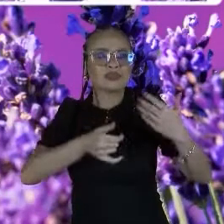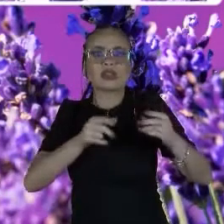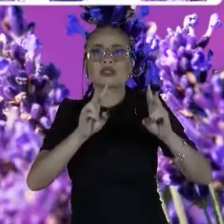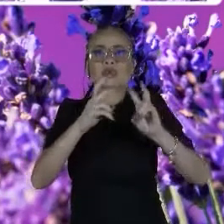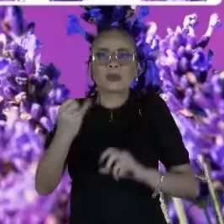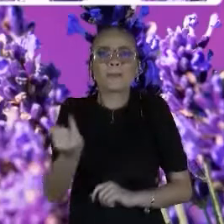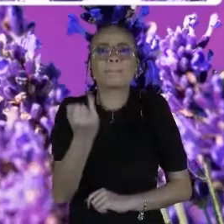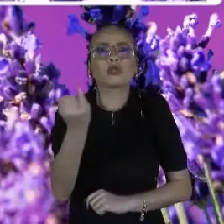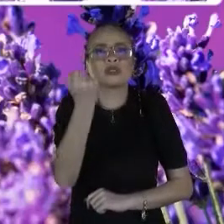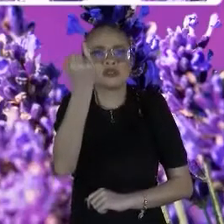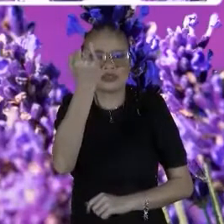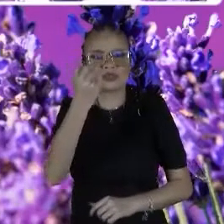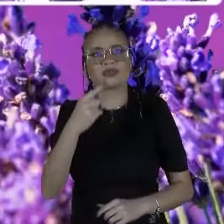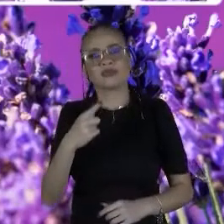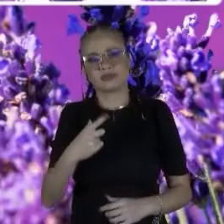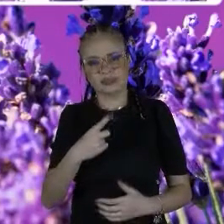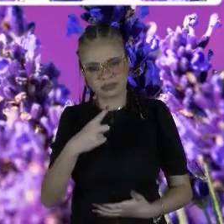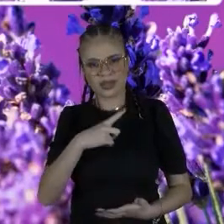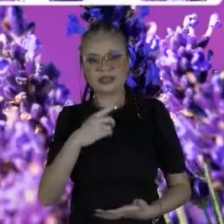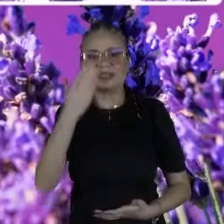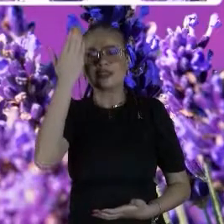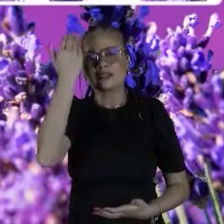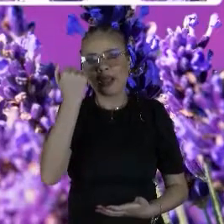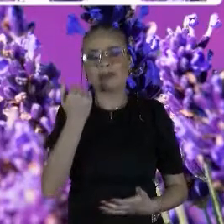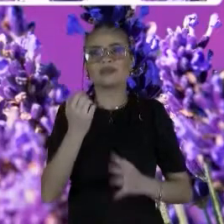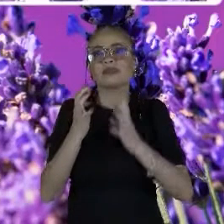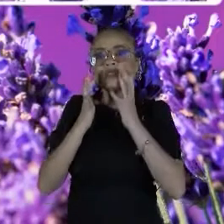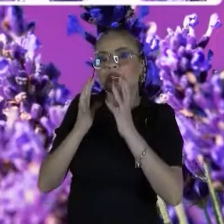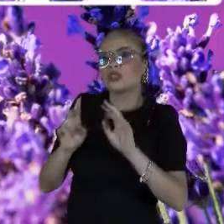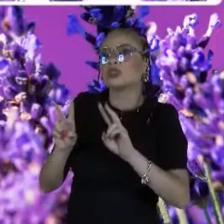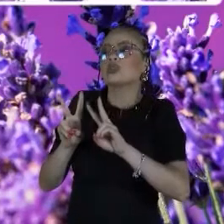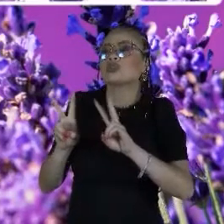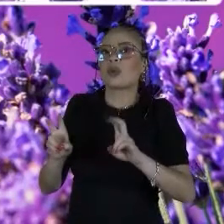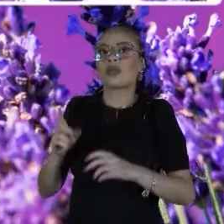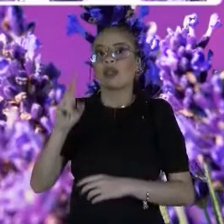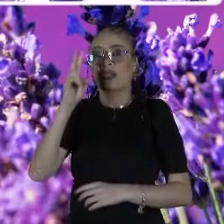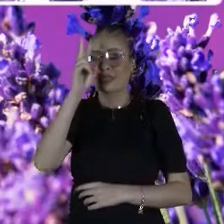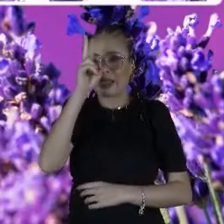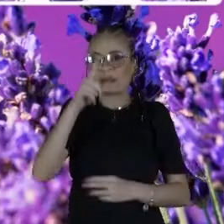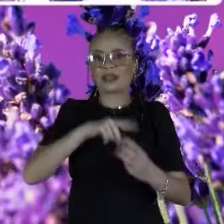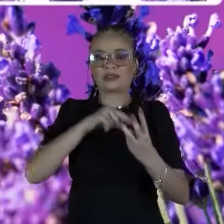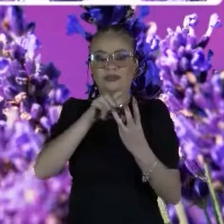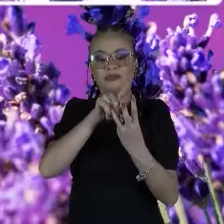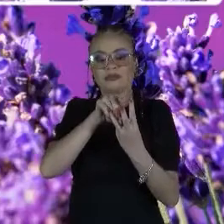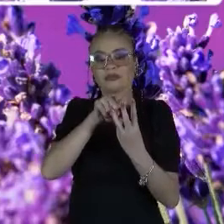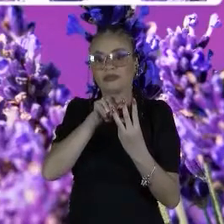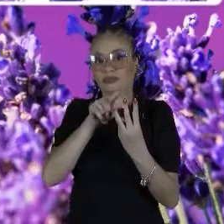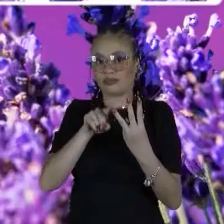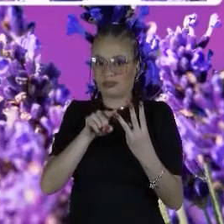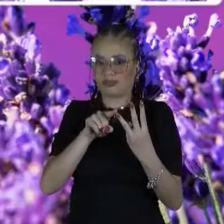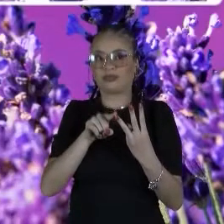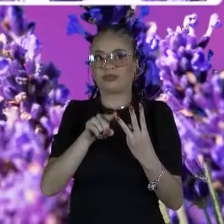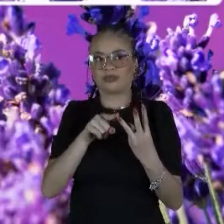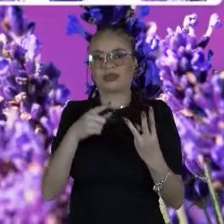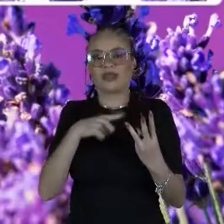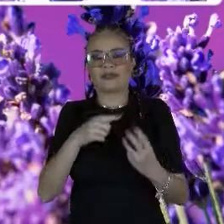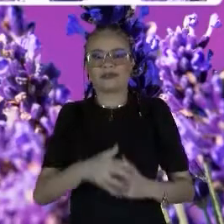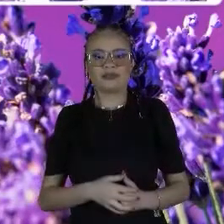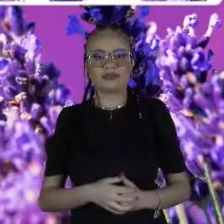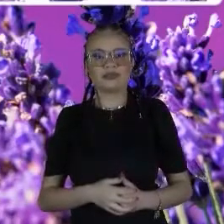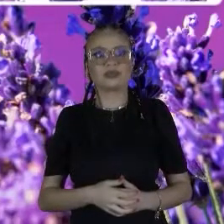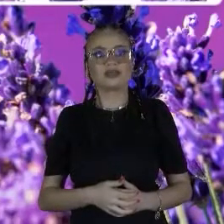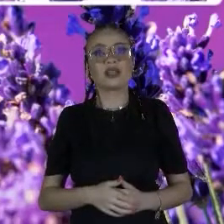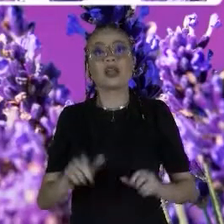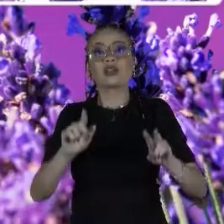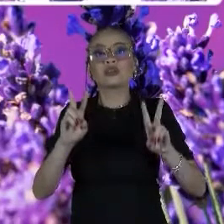né falaram com muita com muito carinho da questão dos três pilares das o terras uma das